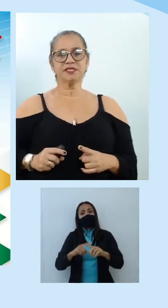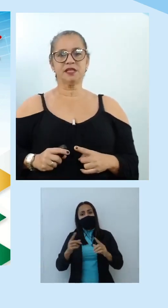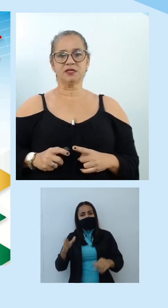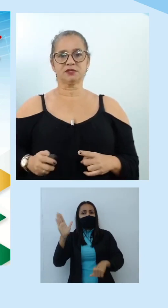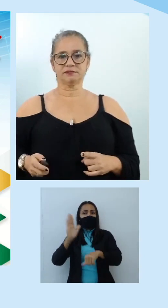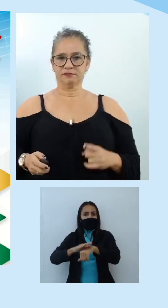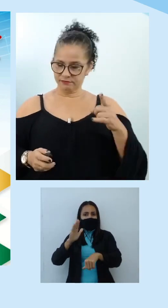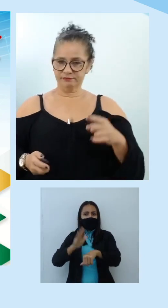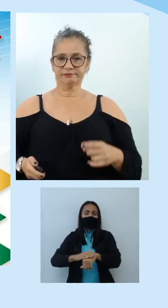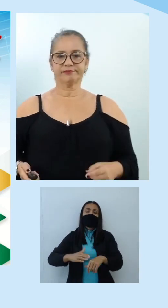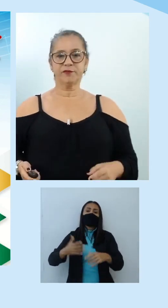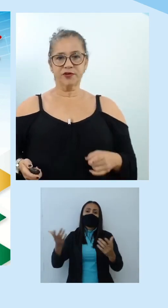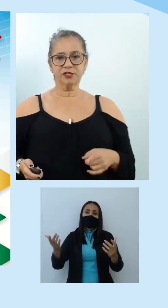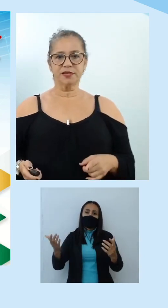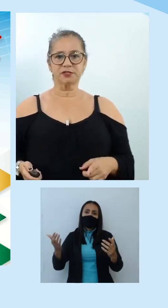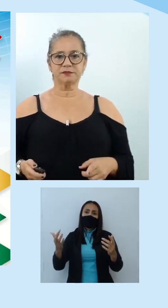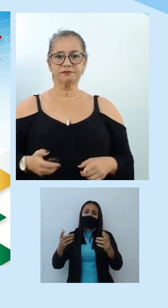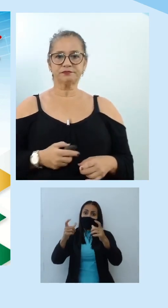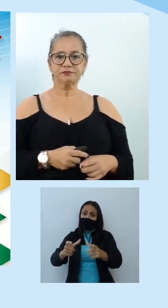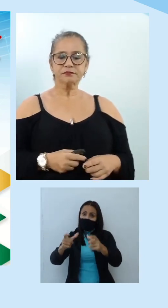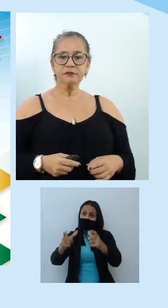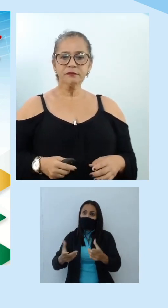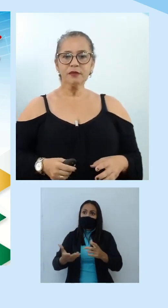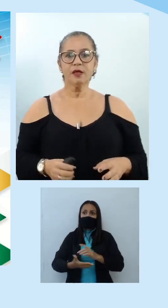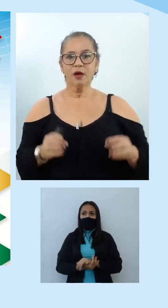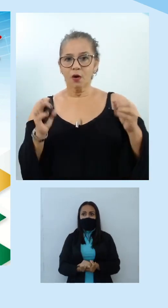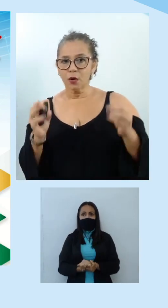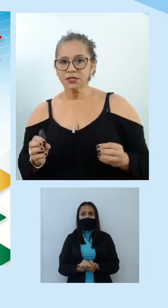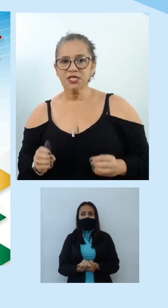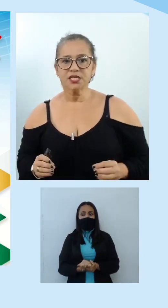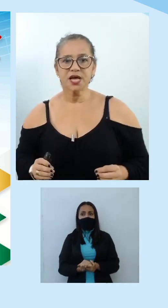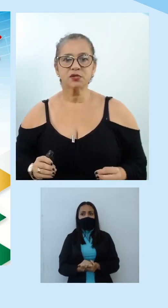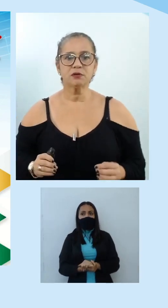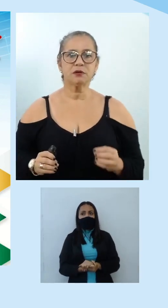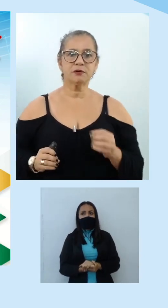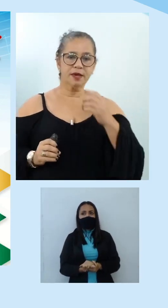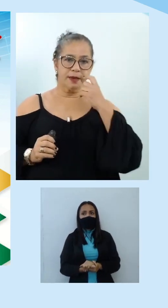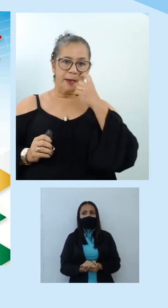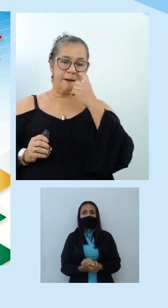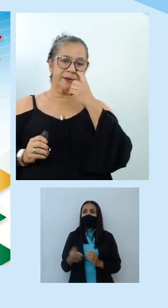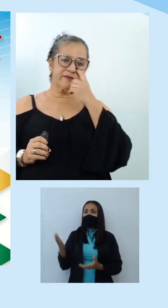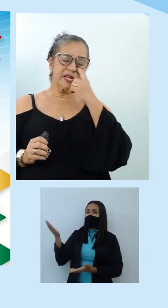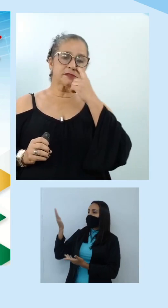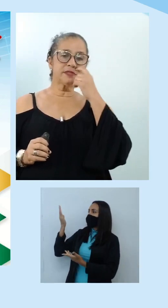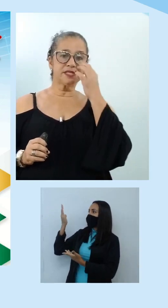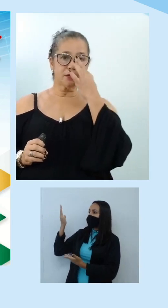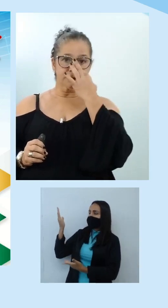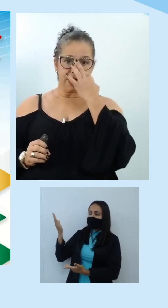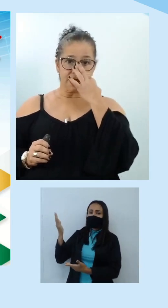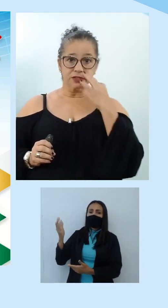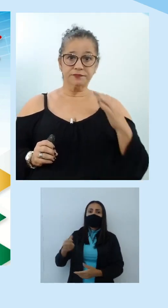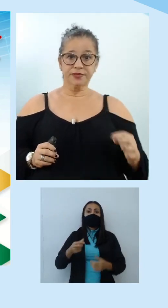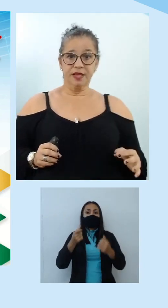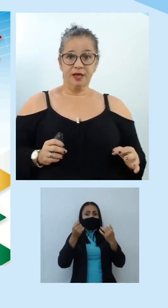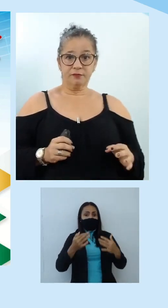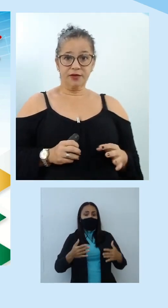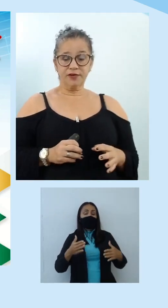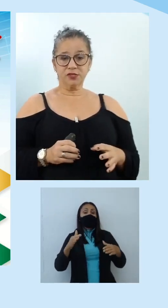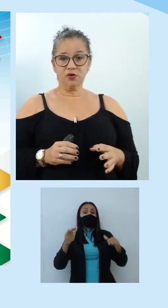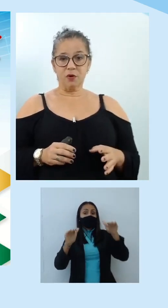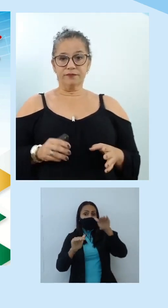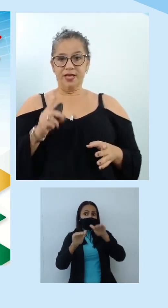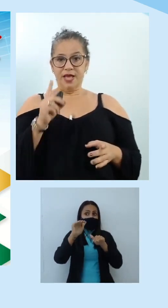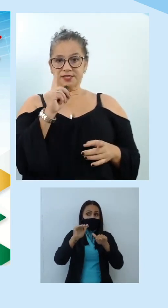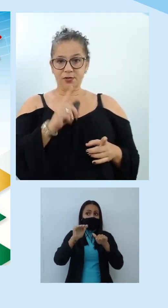mesma cidade, infelizmente. Outra charge que eu coloquei para falar sobre desigualdade, porque